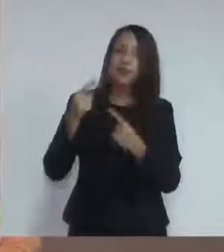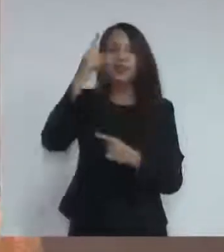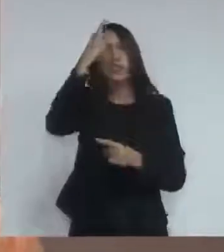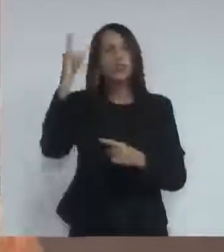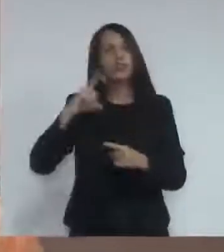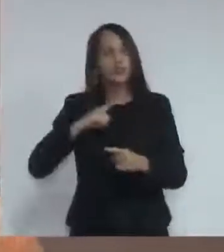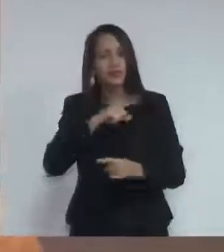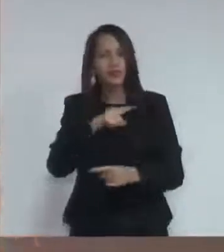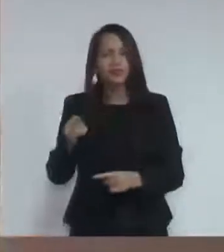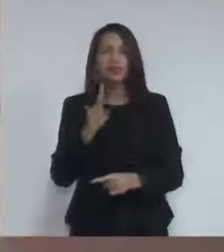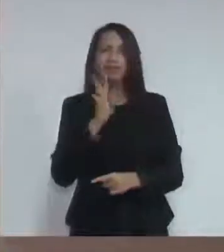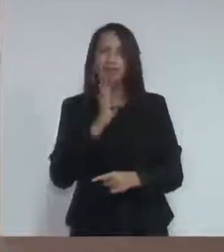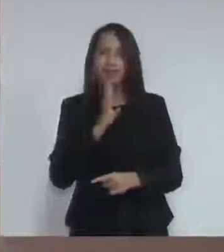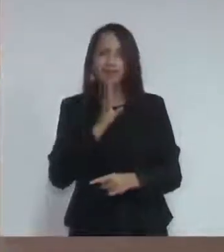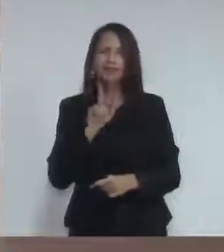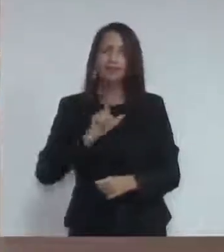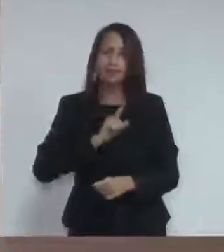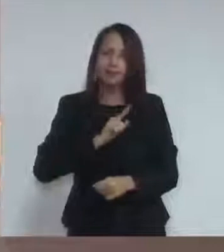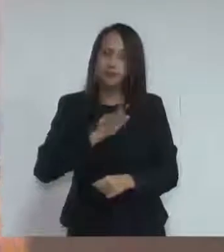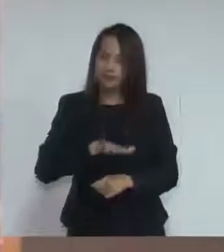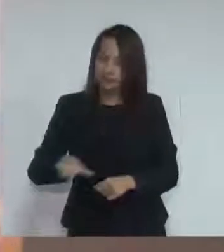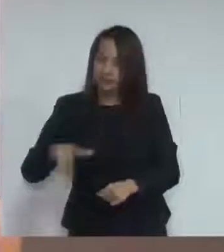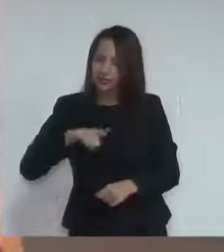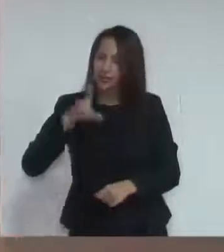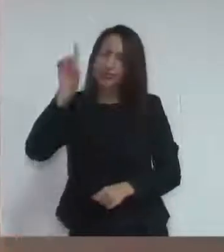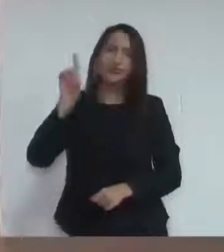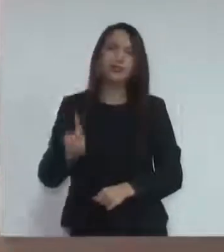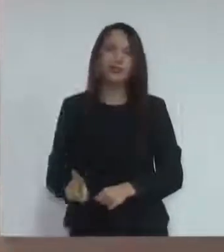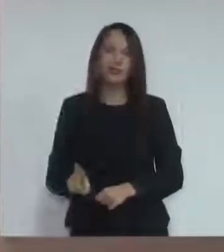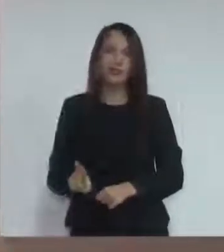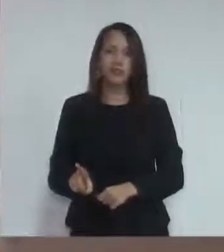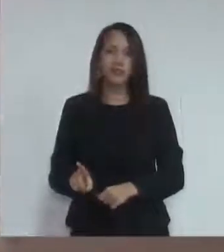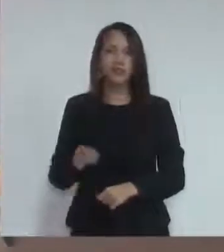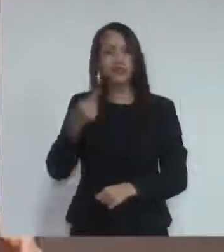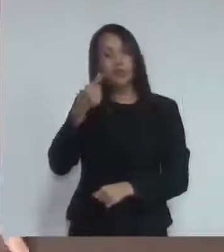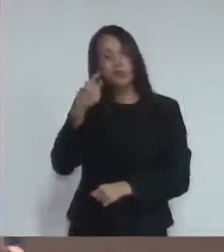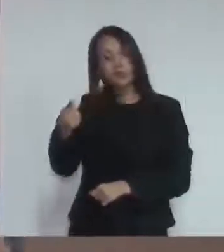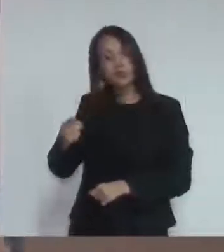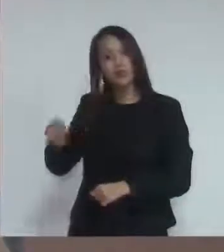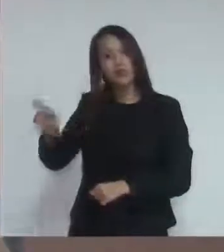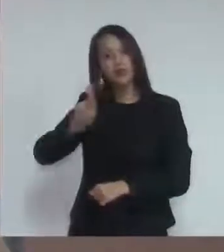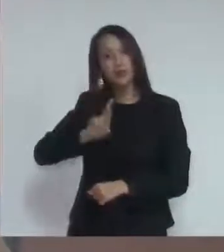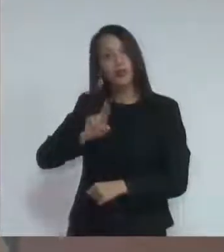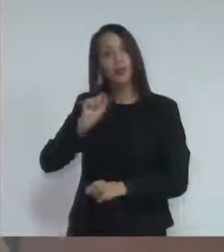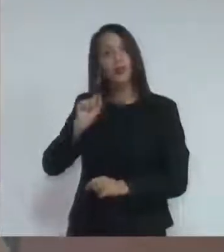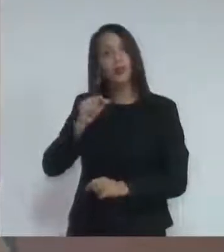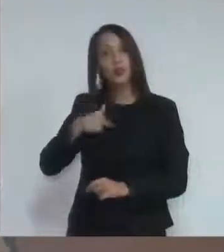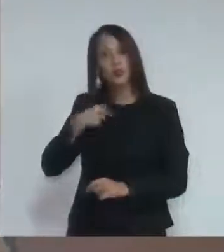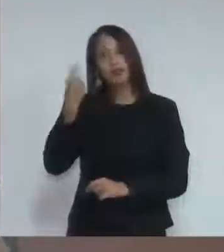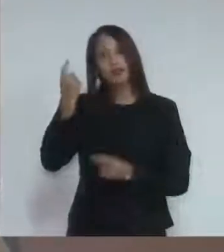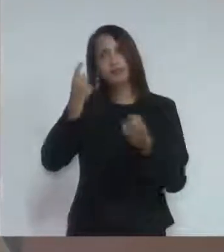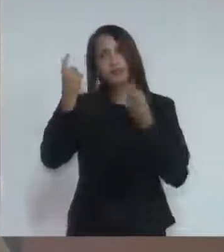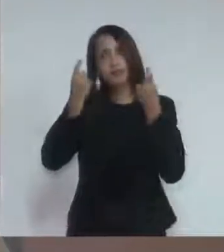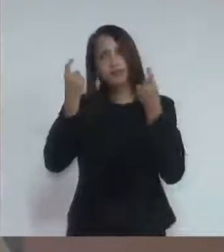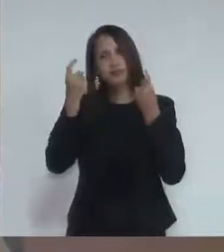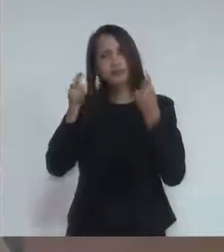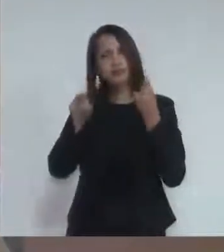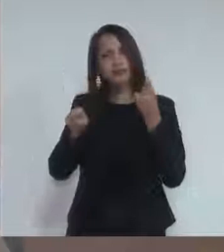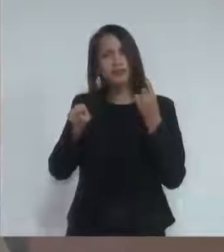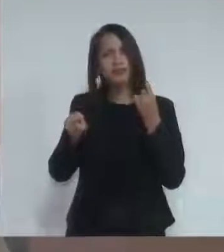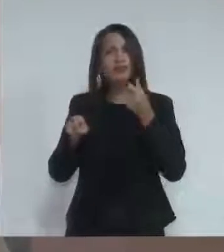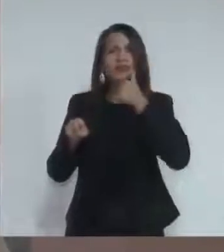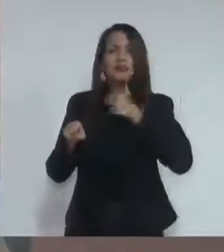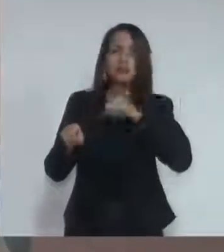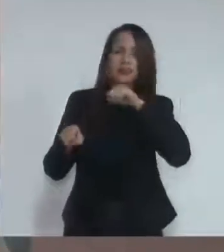que vocês conhecem, que têm crianças com deficiência, e você vai ver a resposta. O que mais me preocupa, junto com essa questão da mãe,